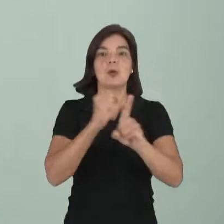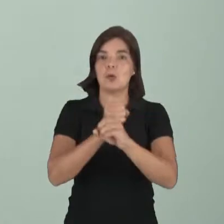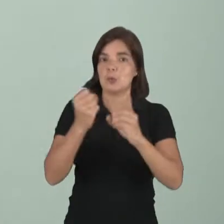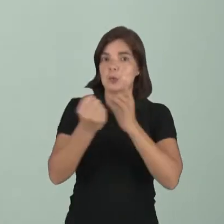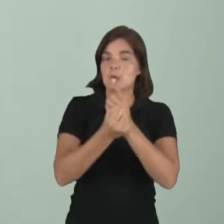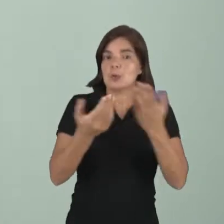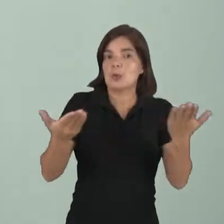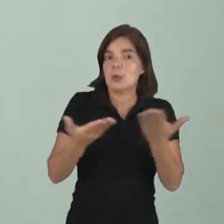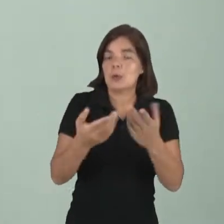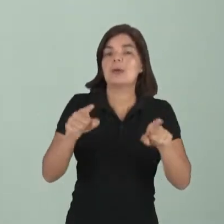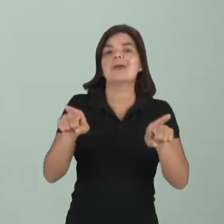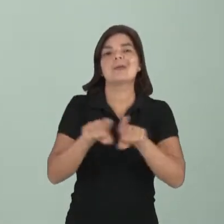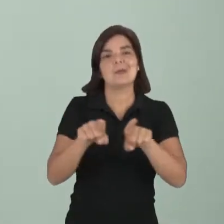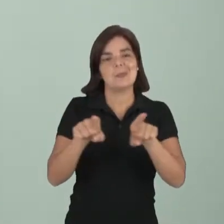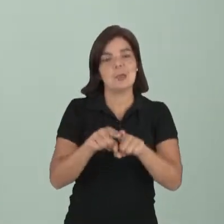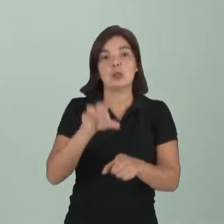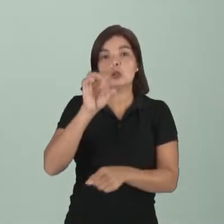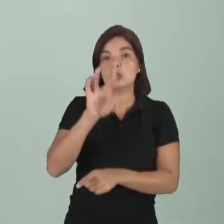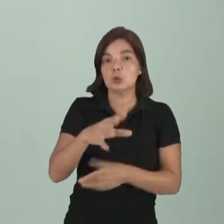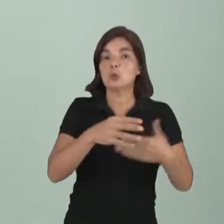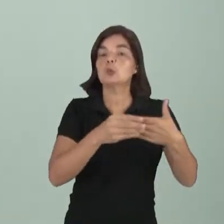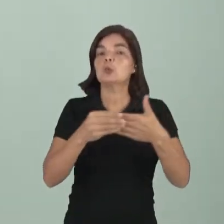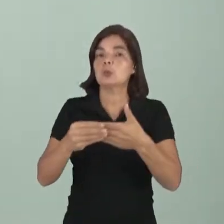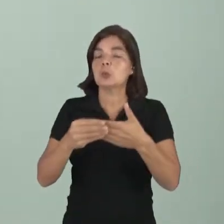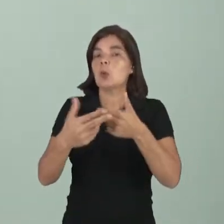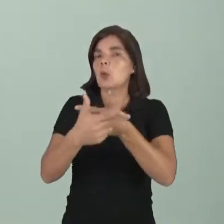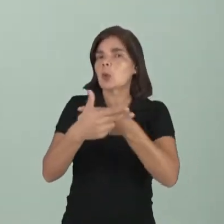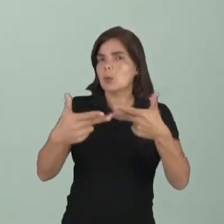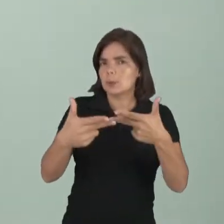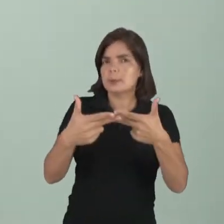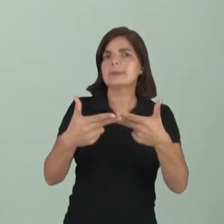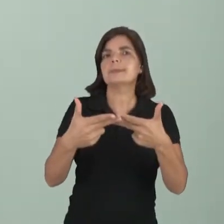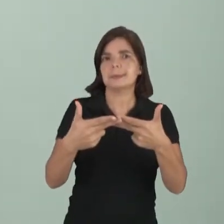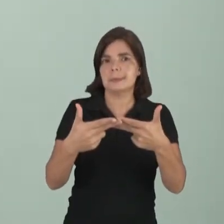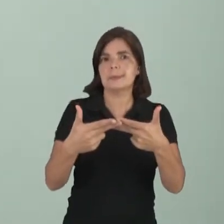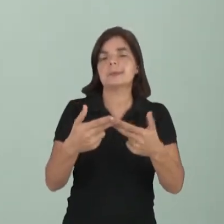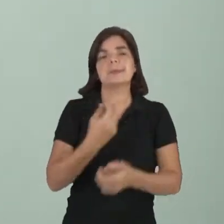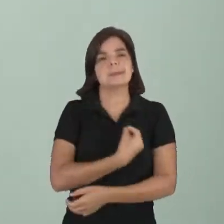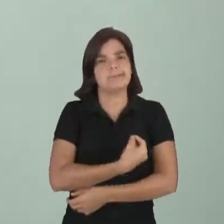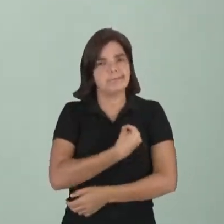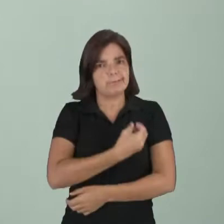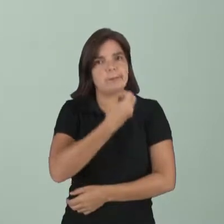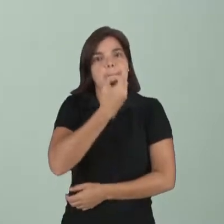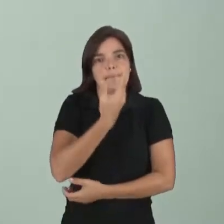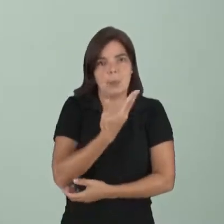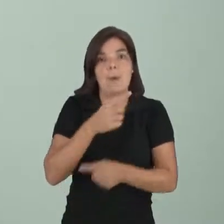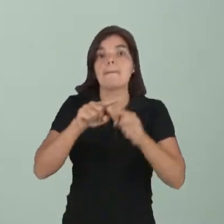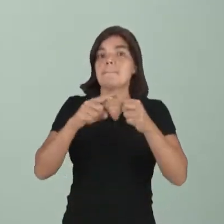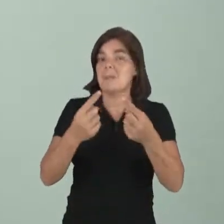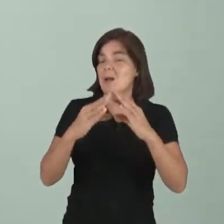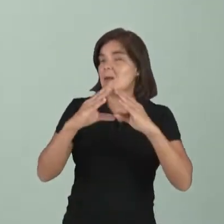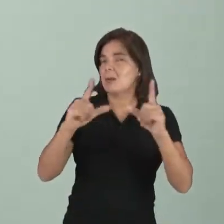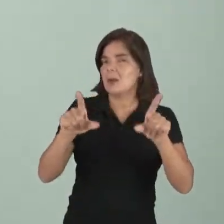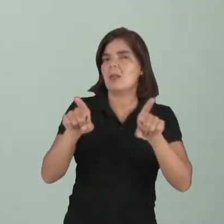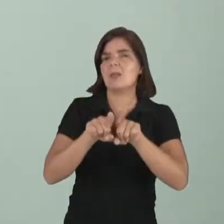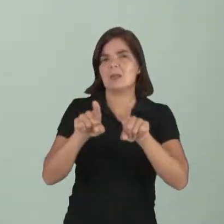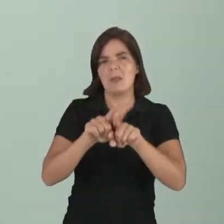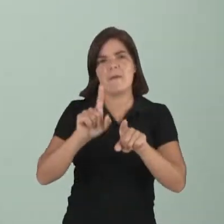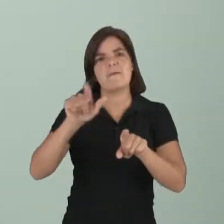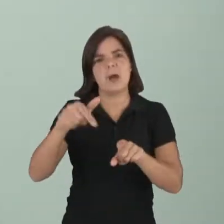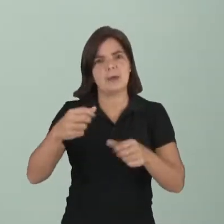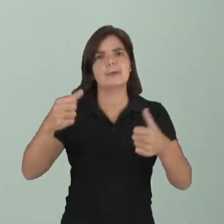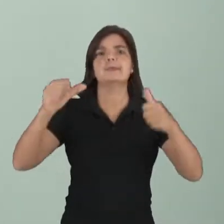sociedade atual, que a tecnologia só trouxe benefícios nas nossas vidas, certo? É claro que existem muitos